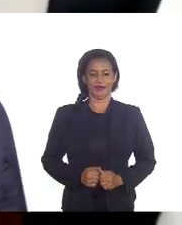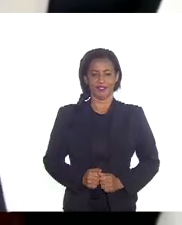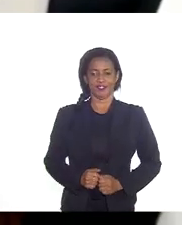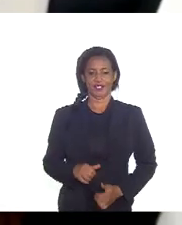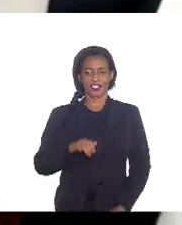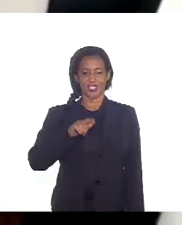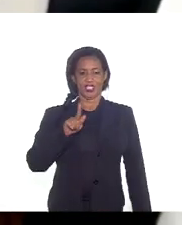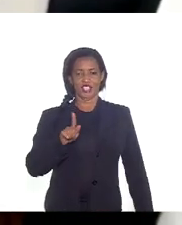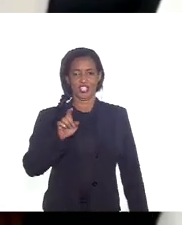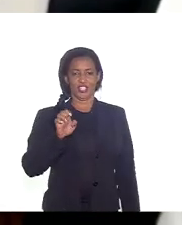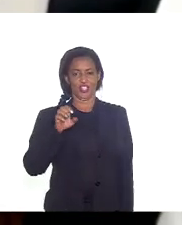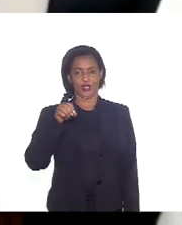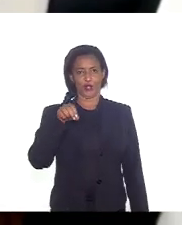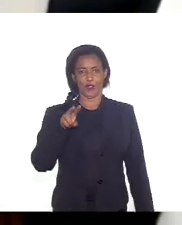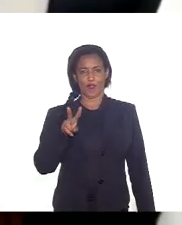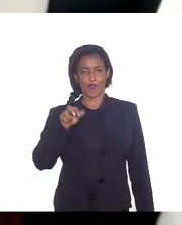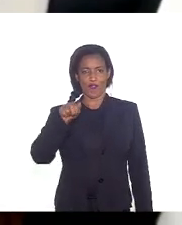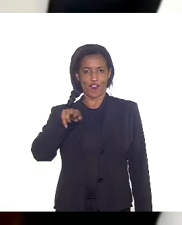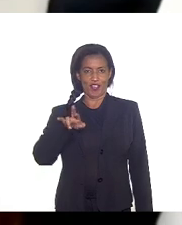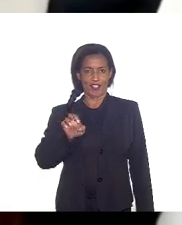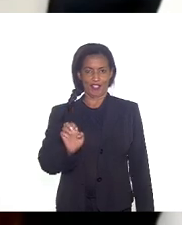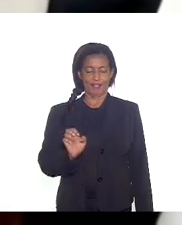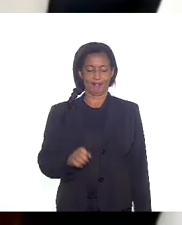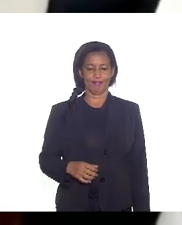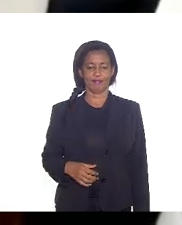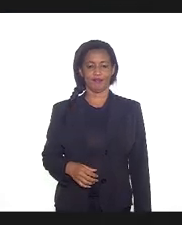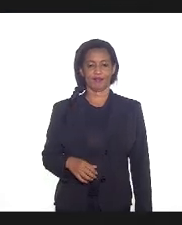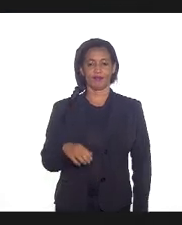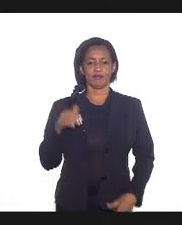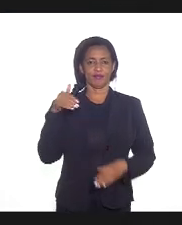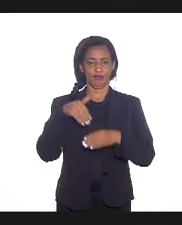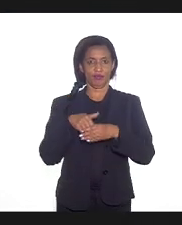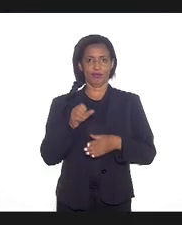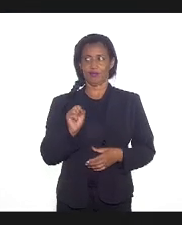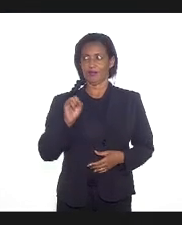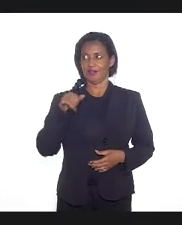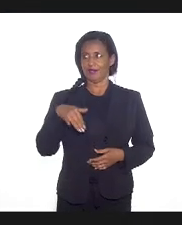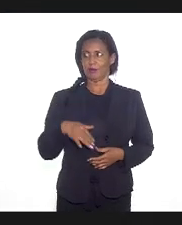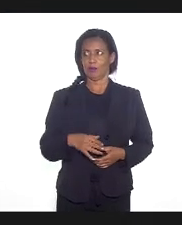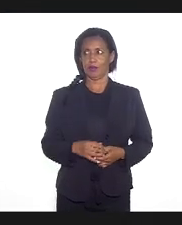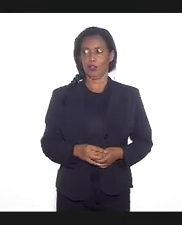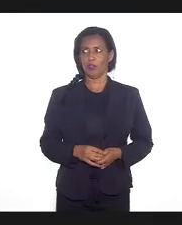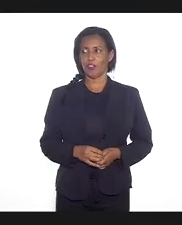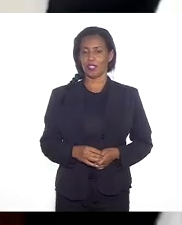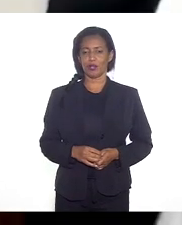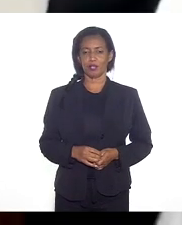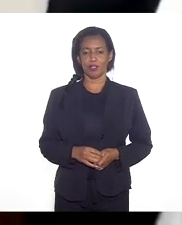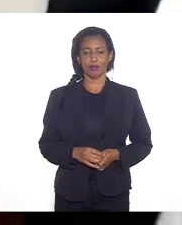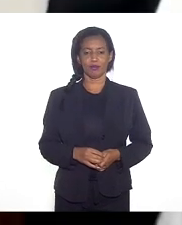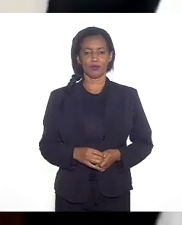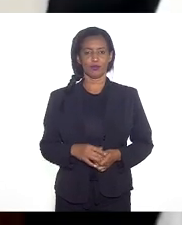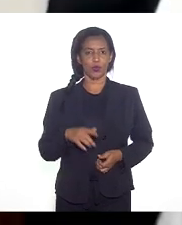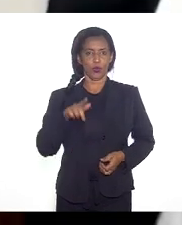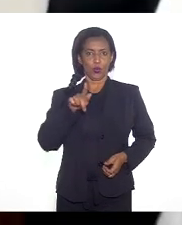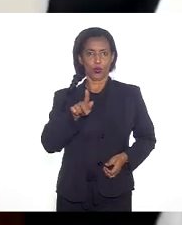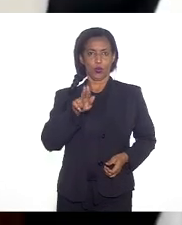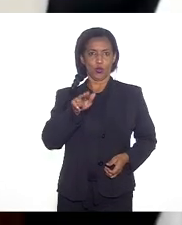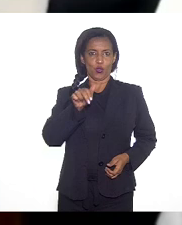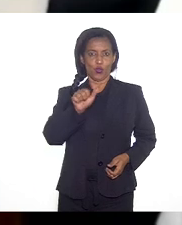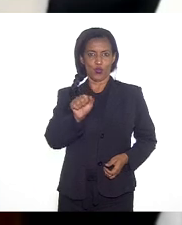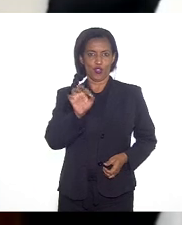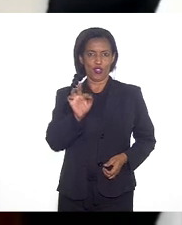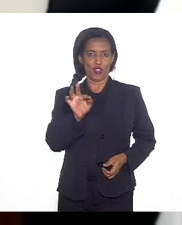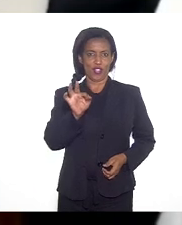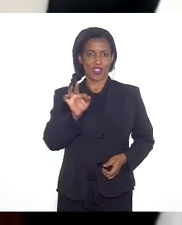Deputado Giovanni Ratinho. Voto sim, presidente. Deputado Gustavo Schmidt.